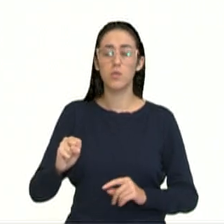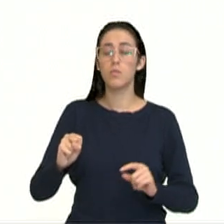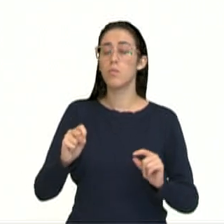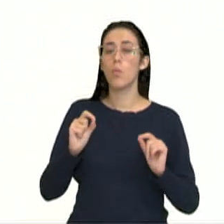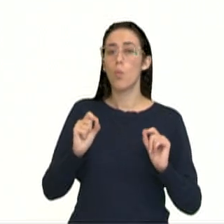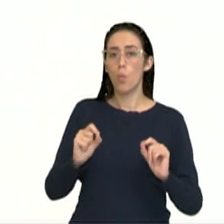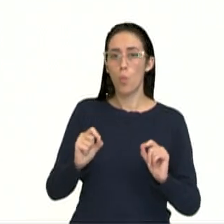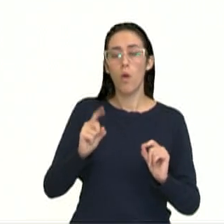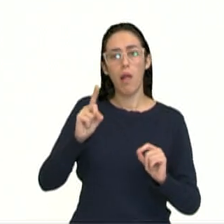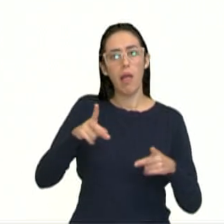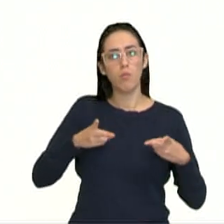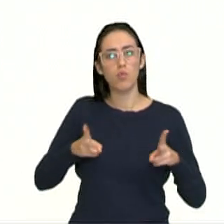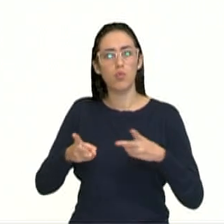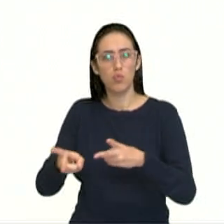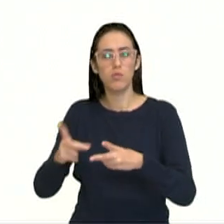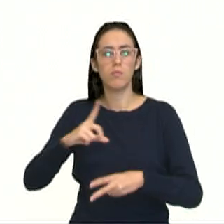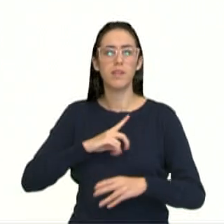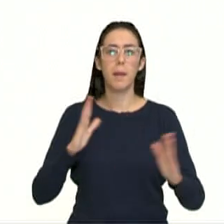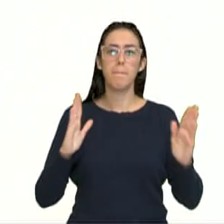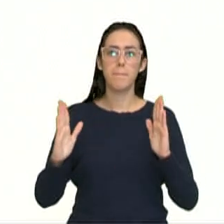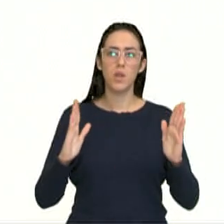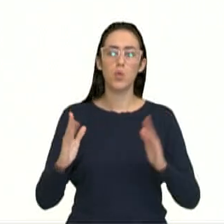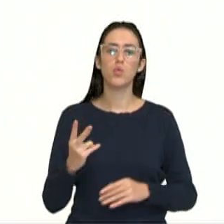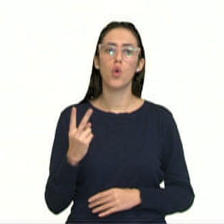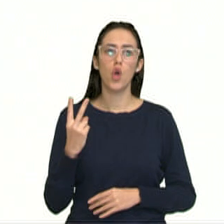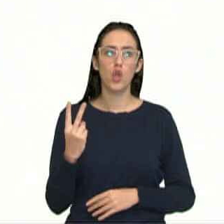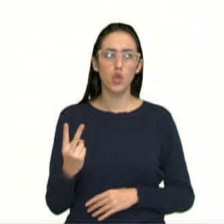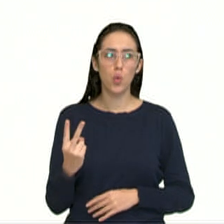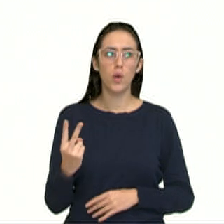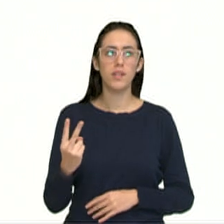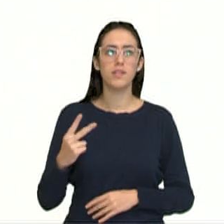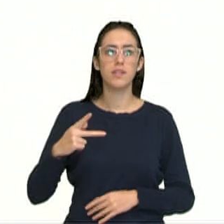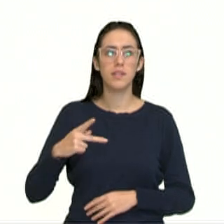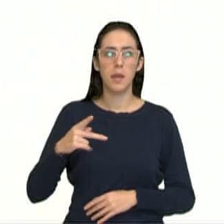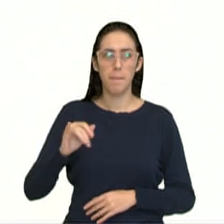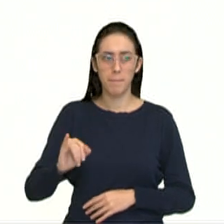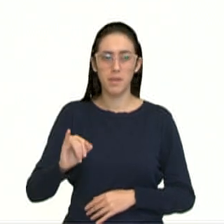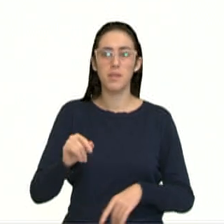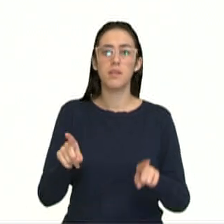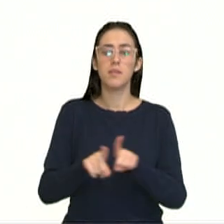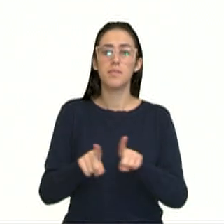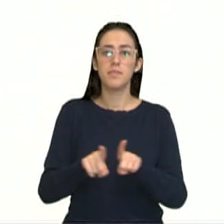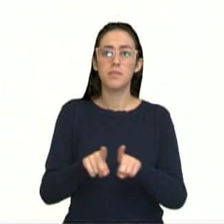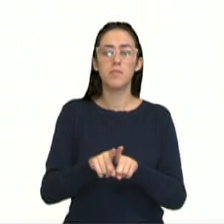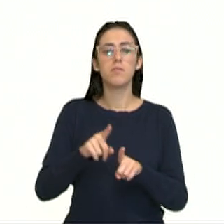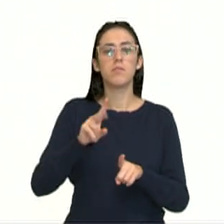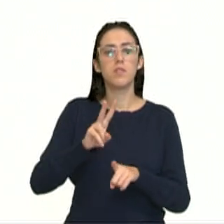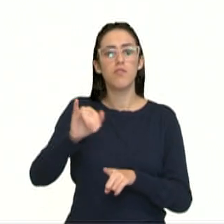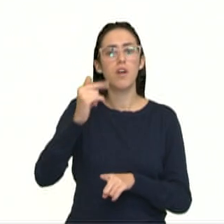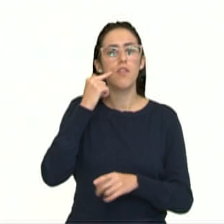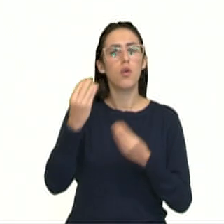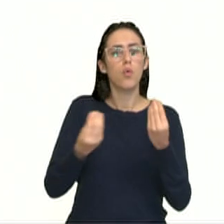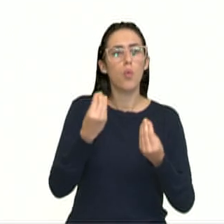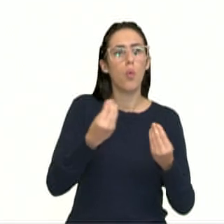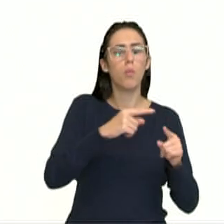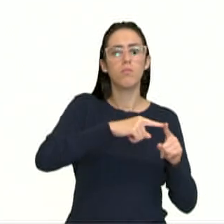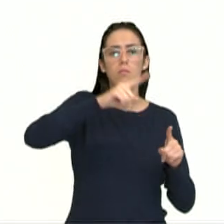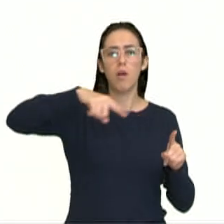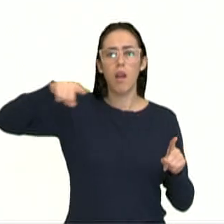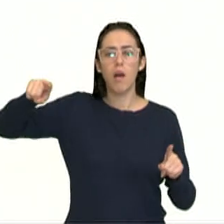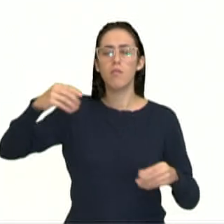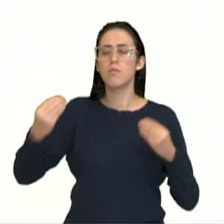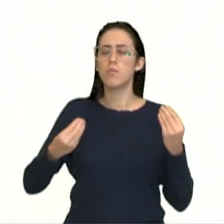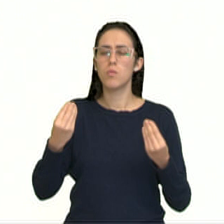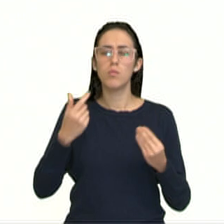função contínua de período 2π e também a gente vai construir o gráfico dessa função cosseno. Então, o que